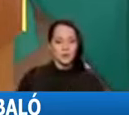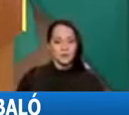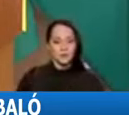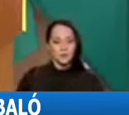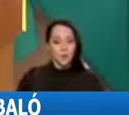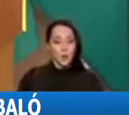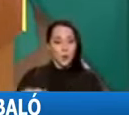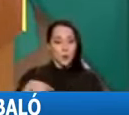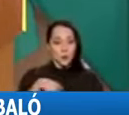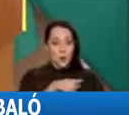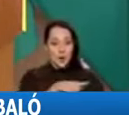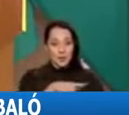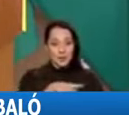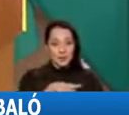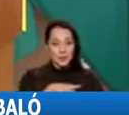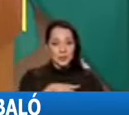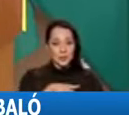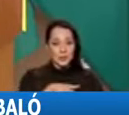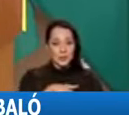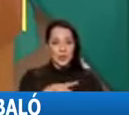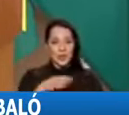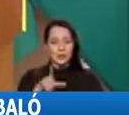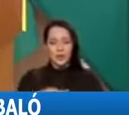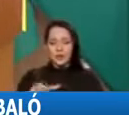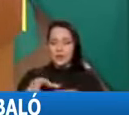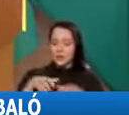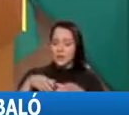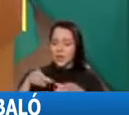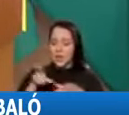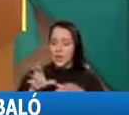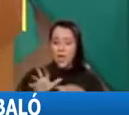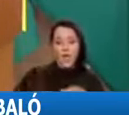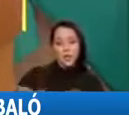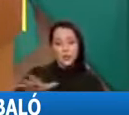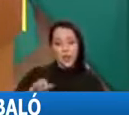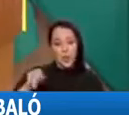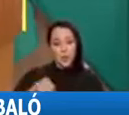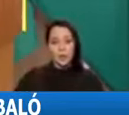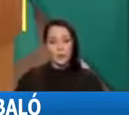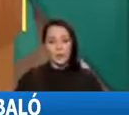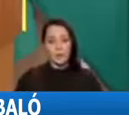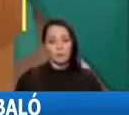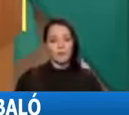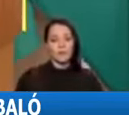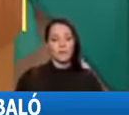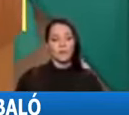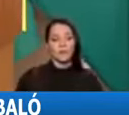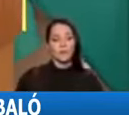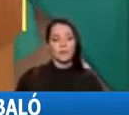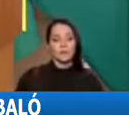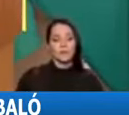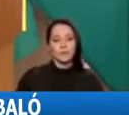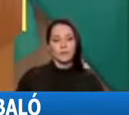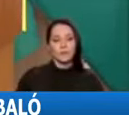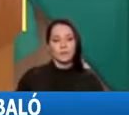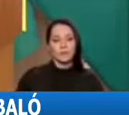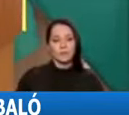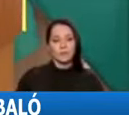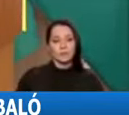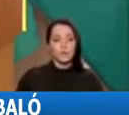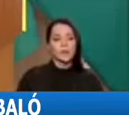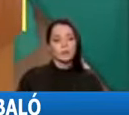e os países da nossa sobre zão é e fica desde já